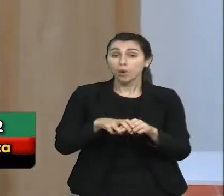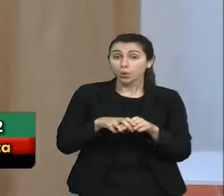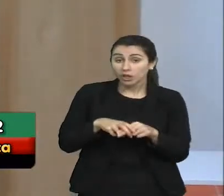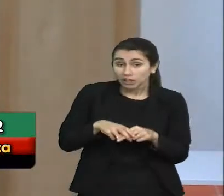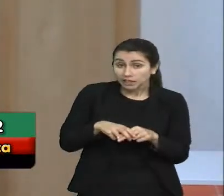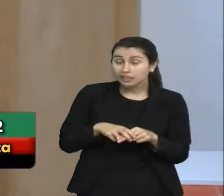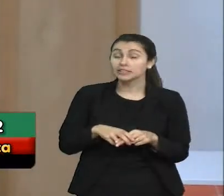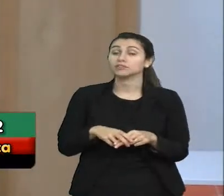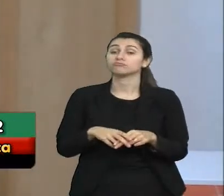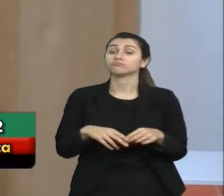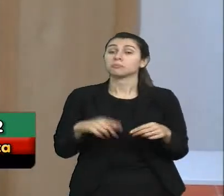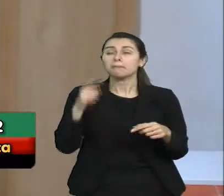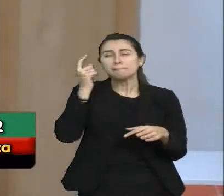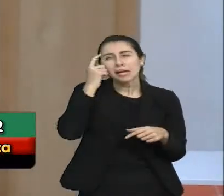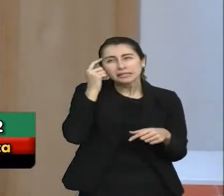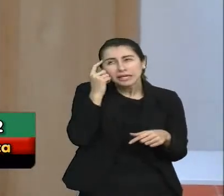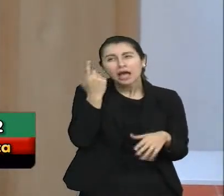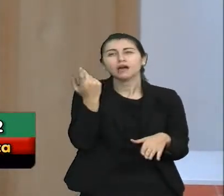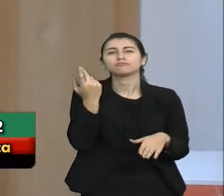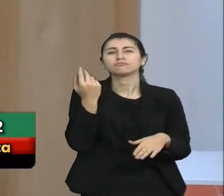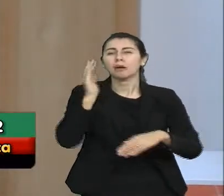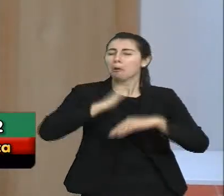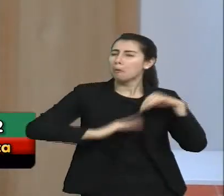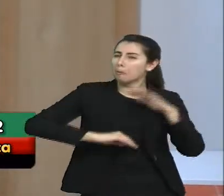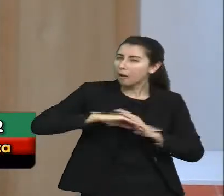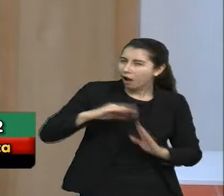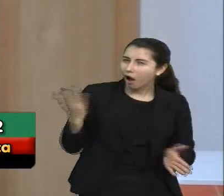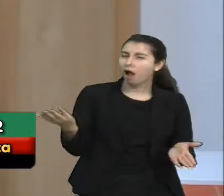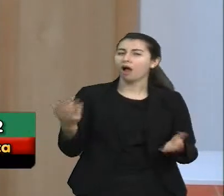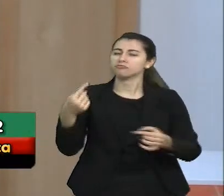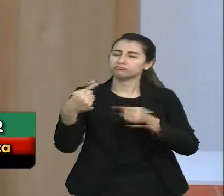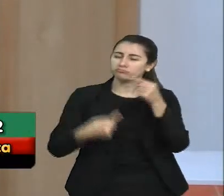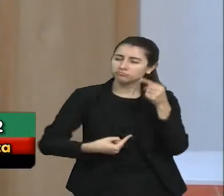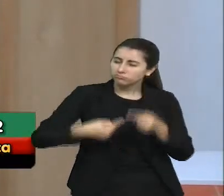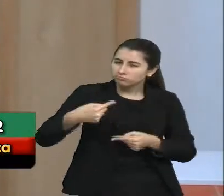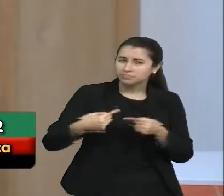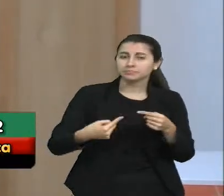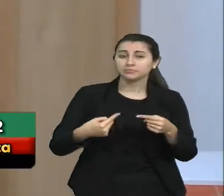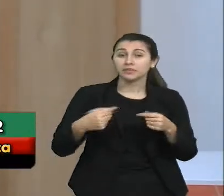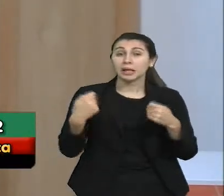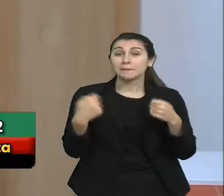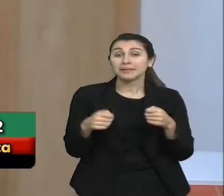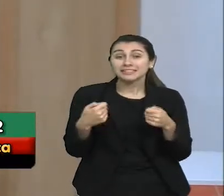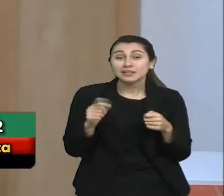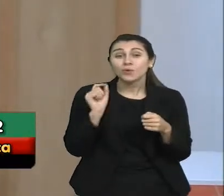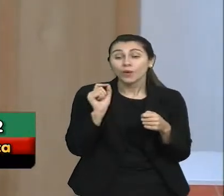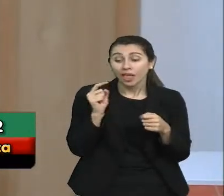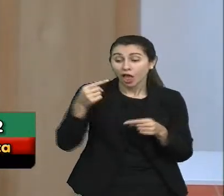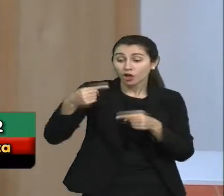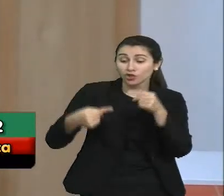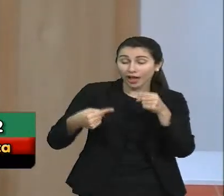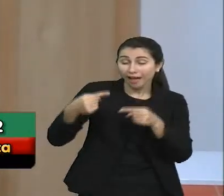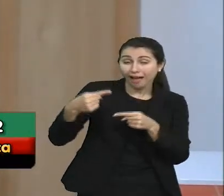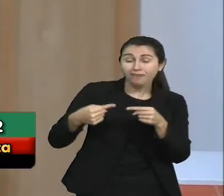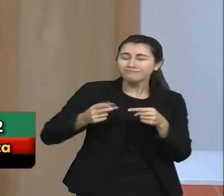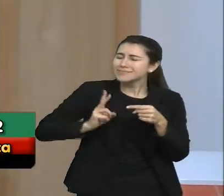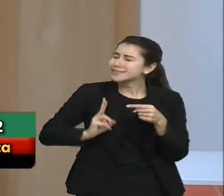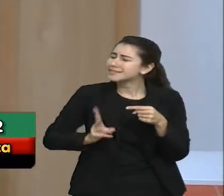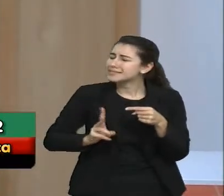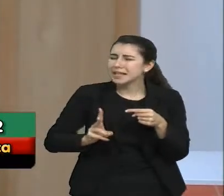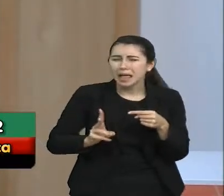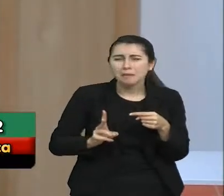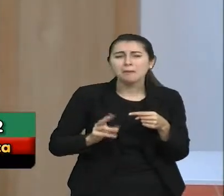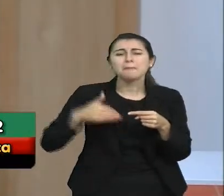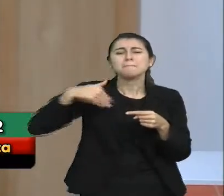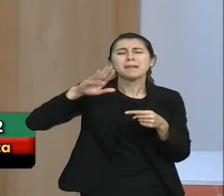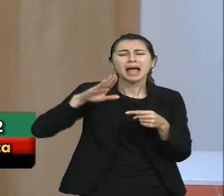da prática e das posições da religião, esse diálogo precisa ser sempre assim, é menos